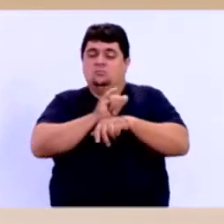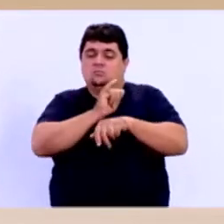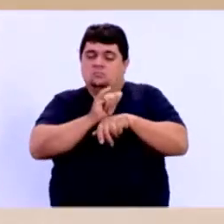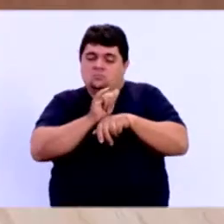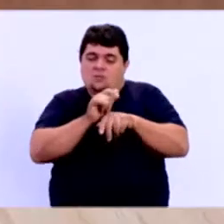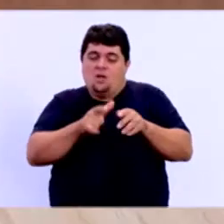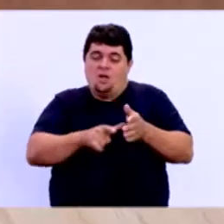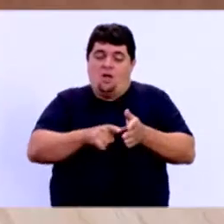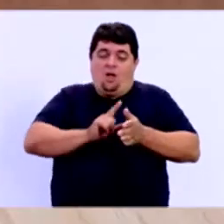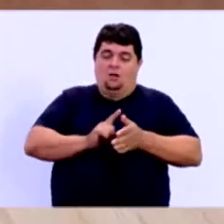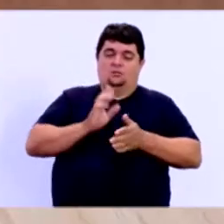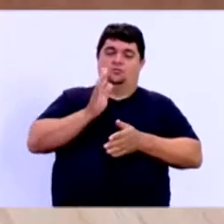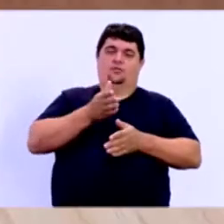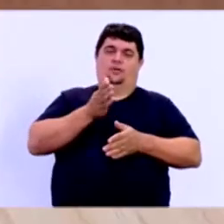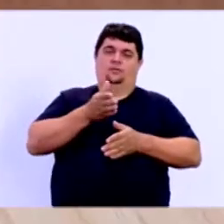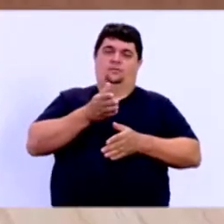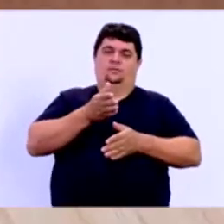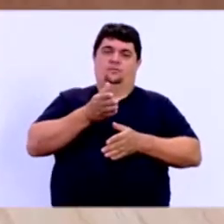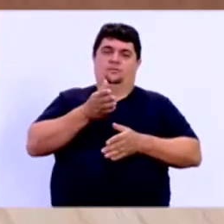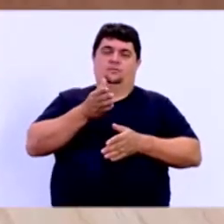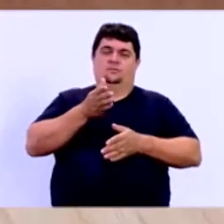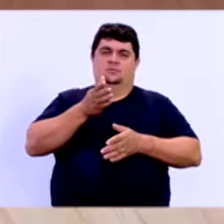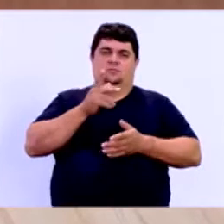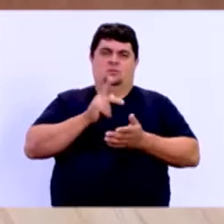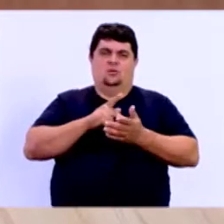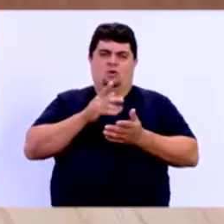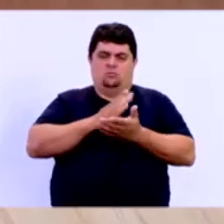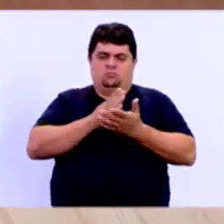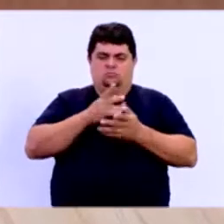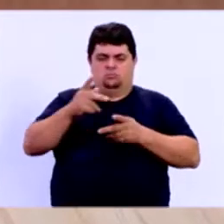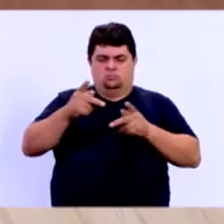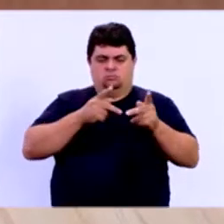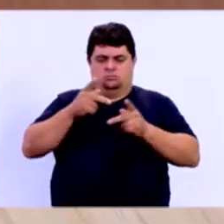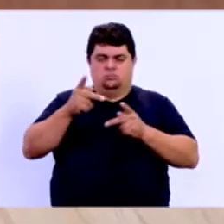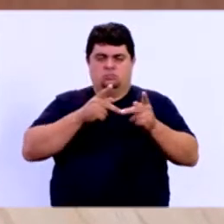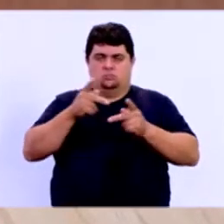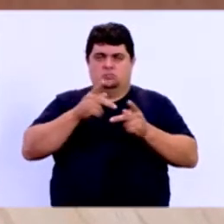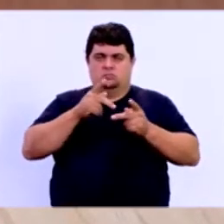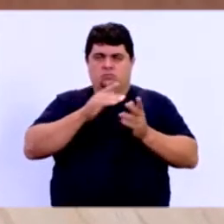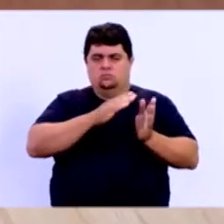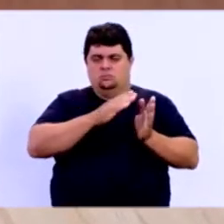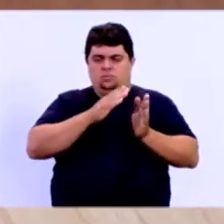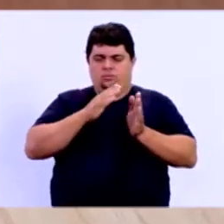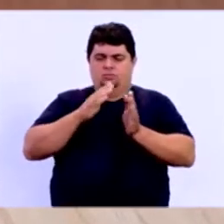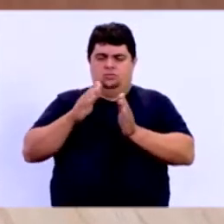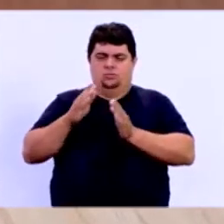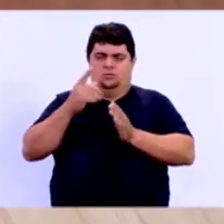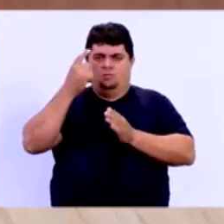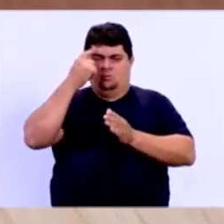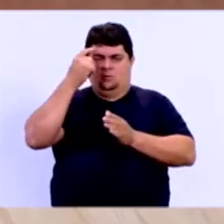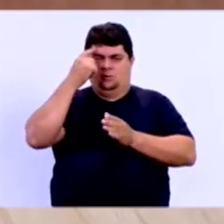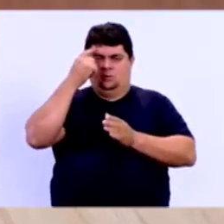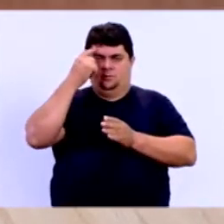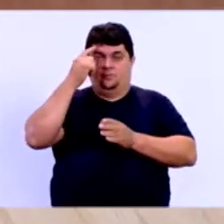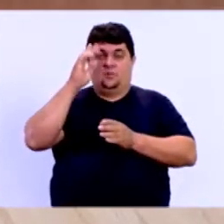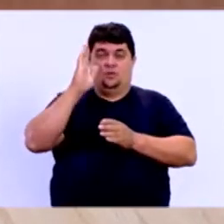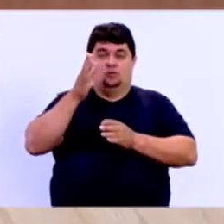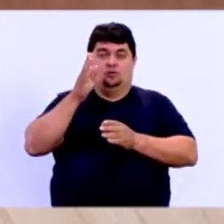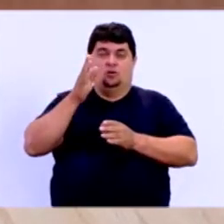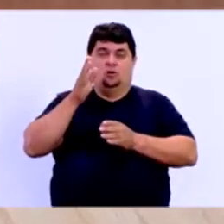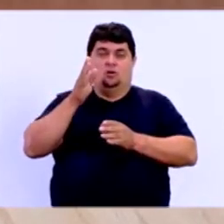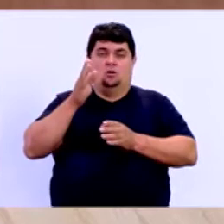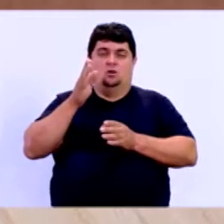antecedência, não é isso? Perfeito. A gente, na verdade, quando faz o planejamento, né, quando uma organização pensa no seu planejamento, ela